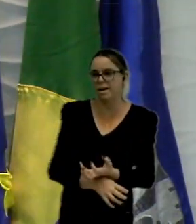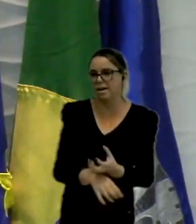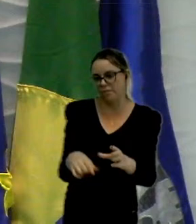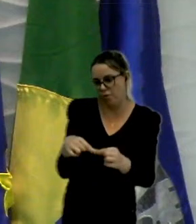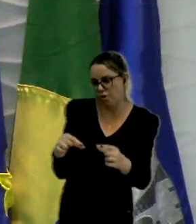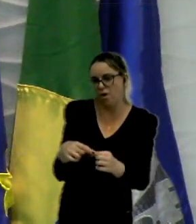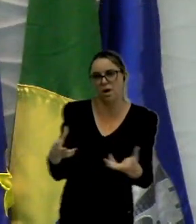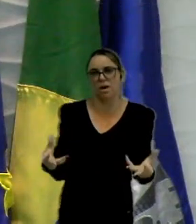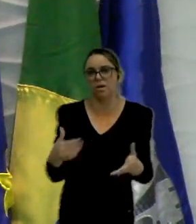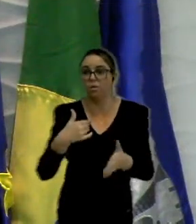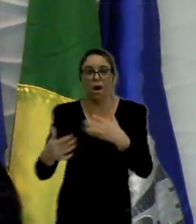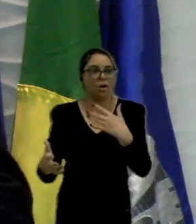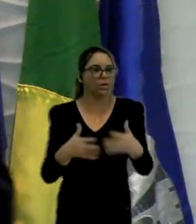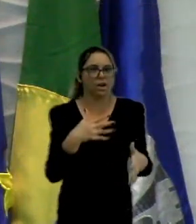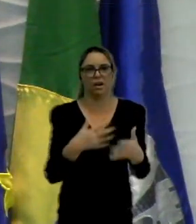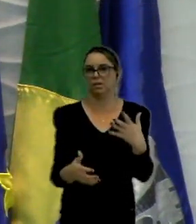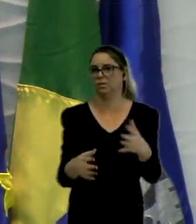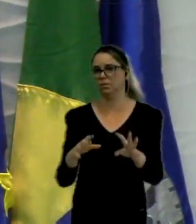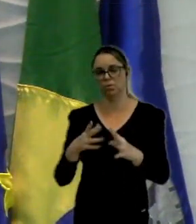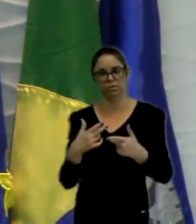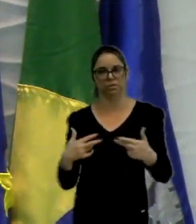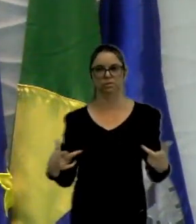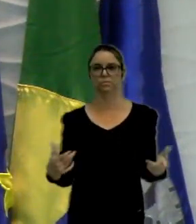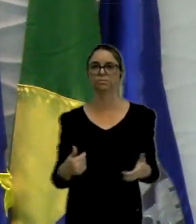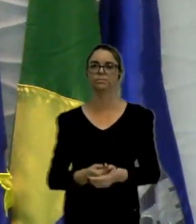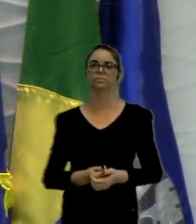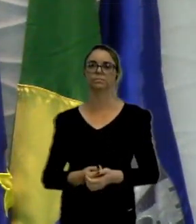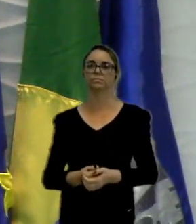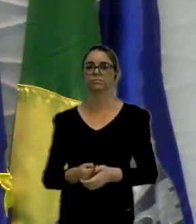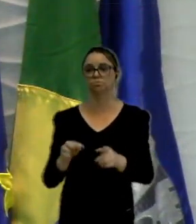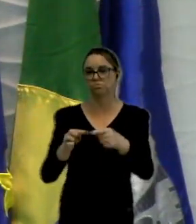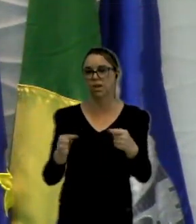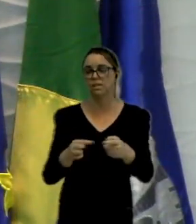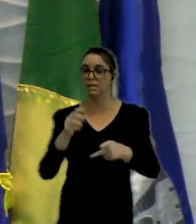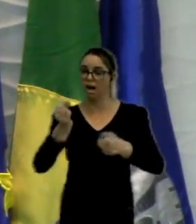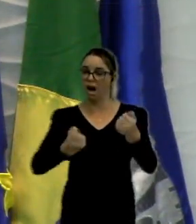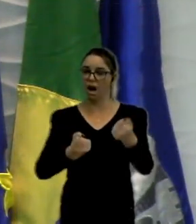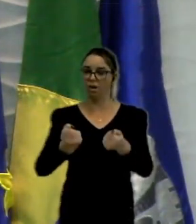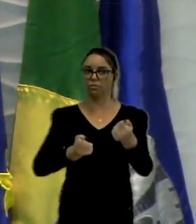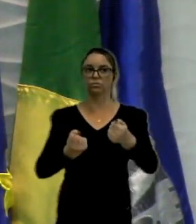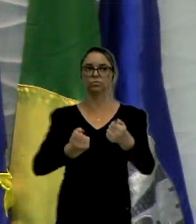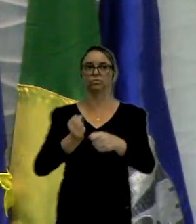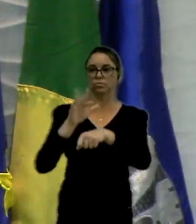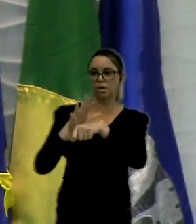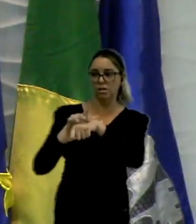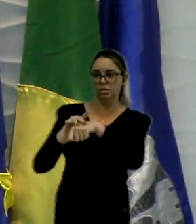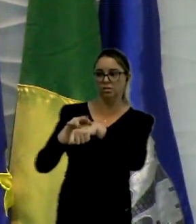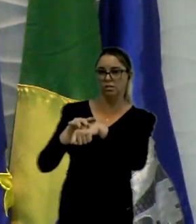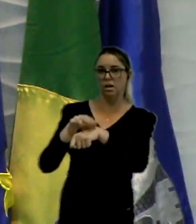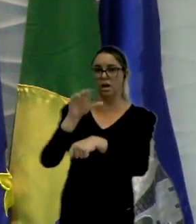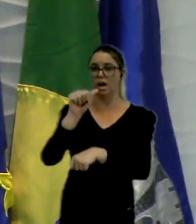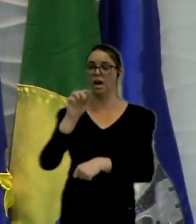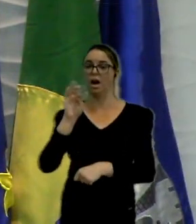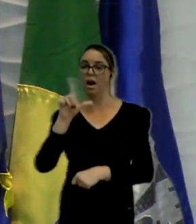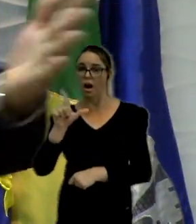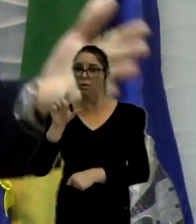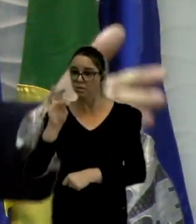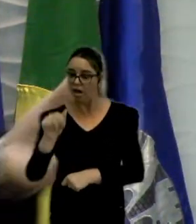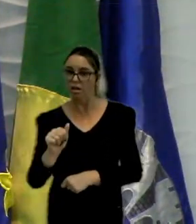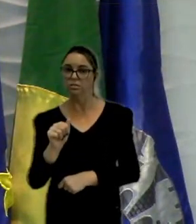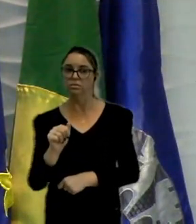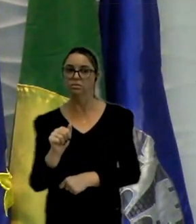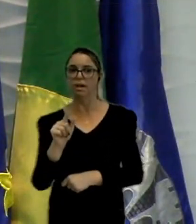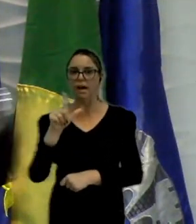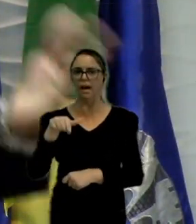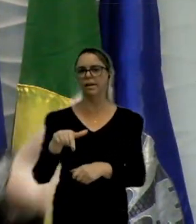coisa. Aí, entendeu? Agora, um carro de carregar os doentes de alta, nem um